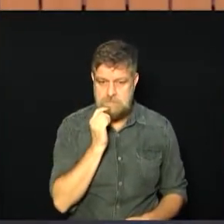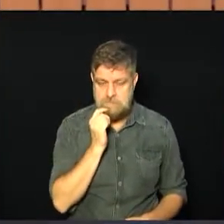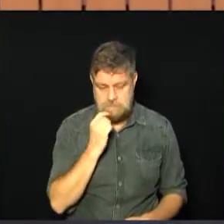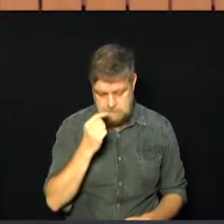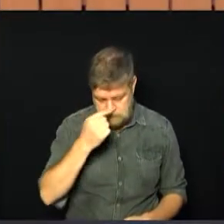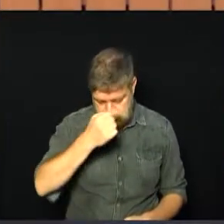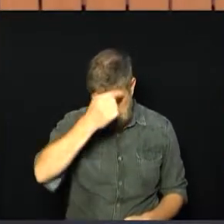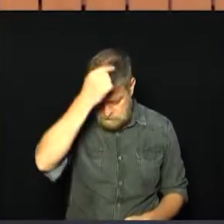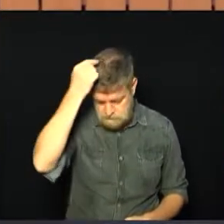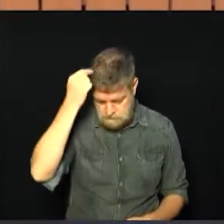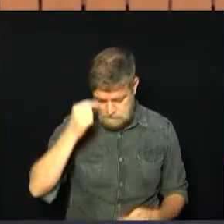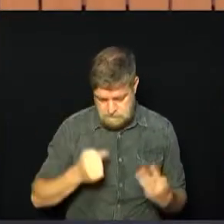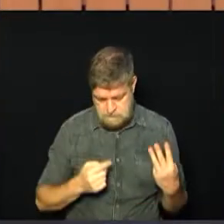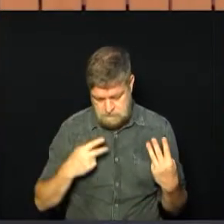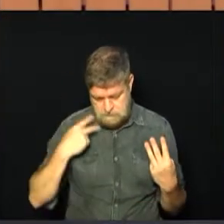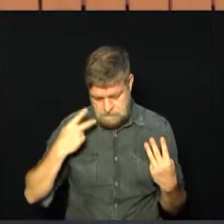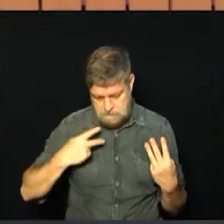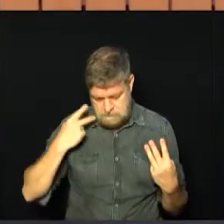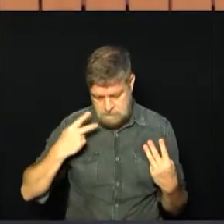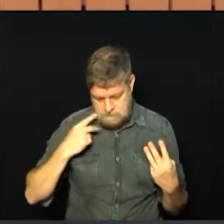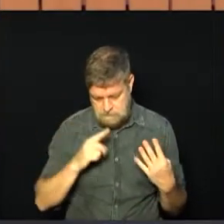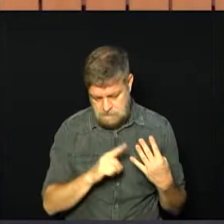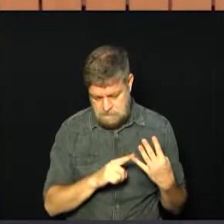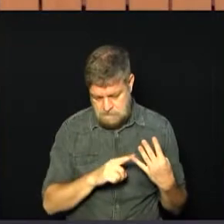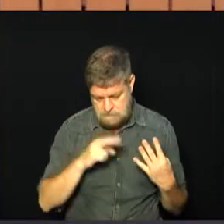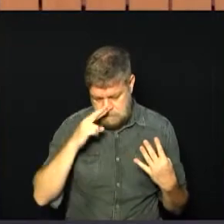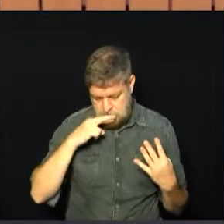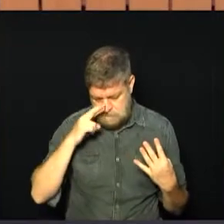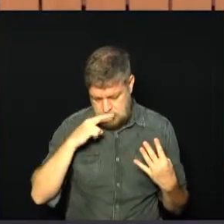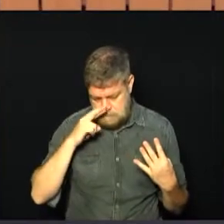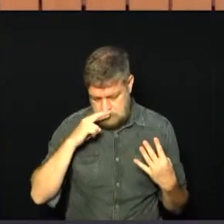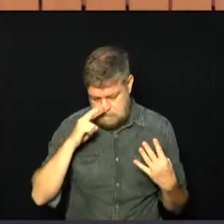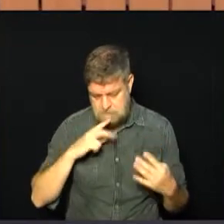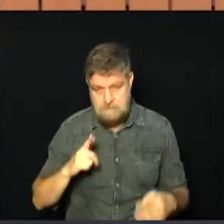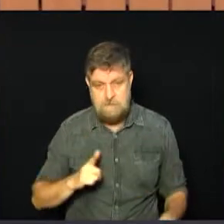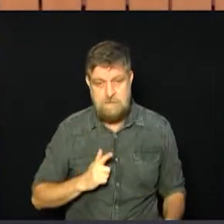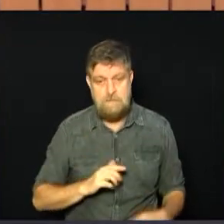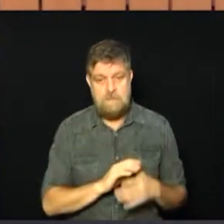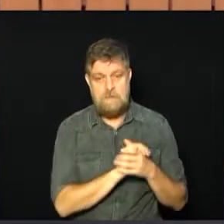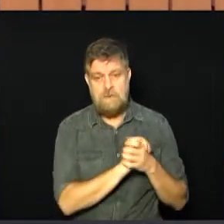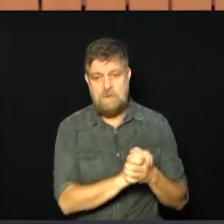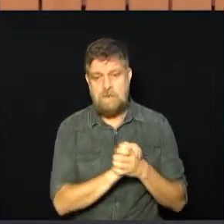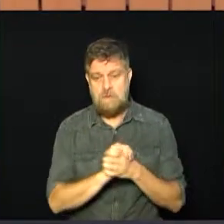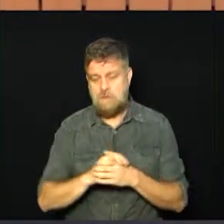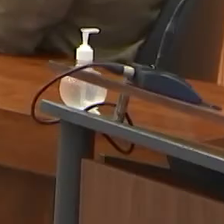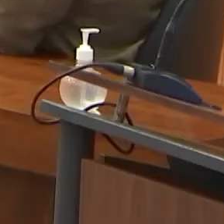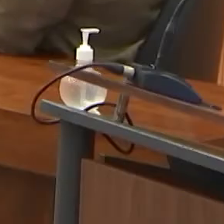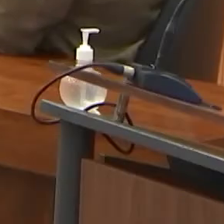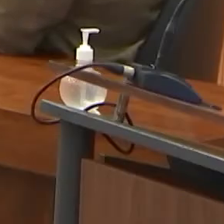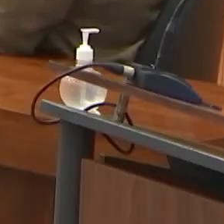Gaspar, vereador Salvetti, em nome dos quais cumprimento todos os demais.